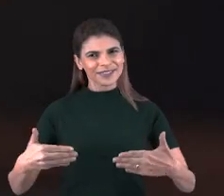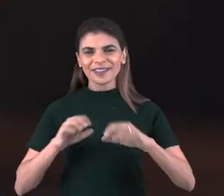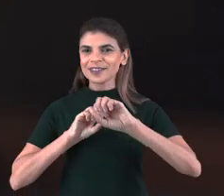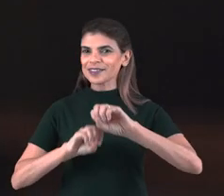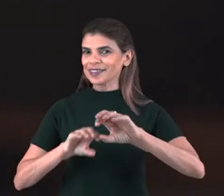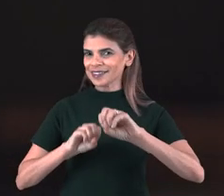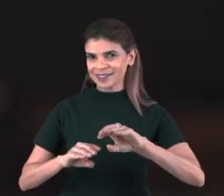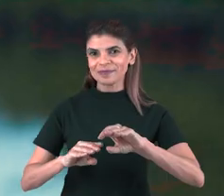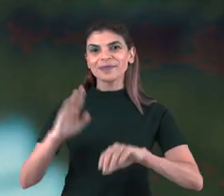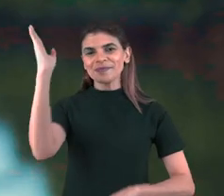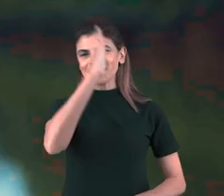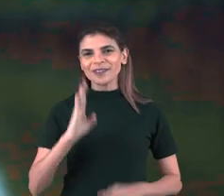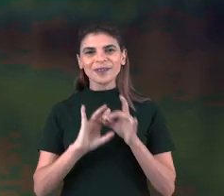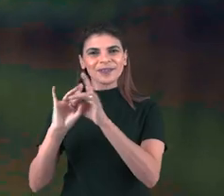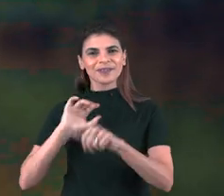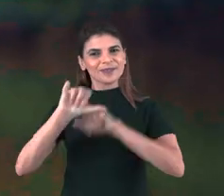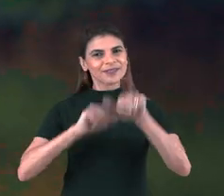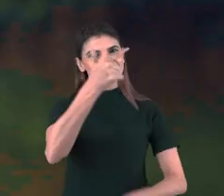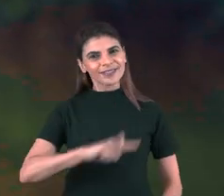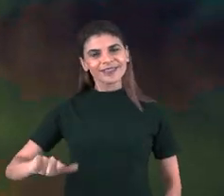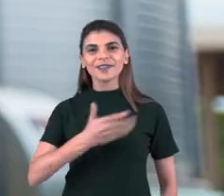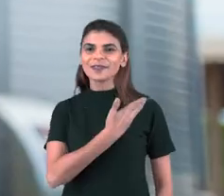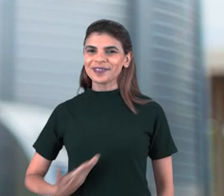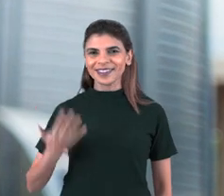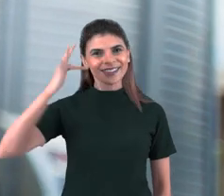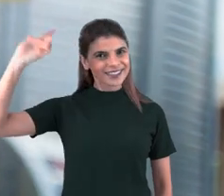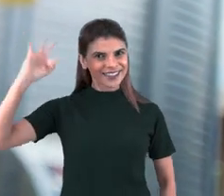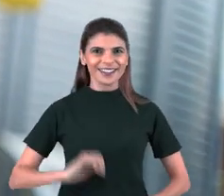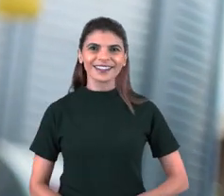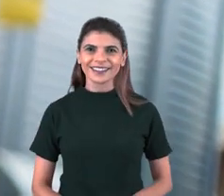Ministério da Educação, Brasil, União e Reconstrução, Governo Federal.